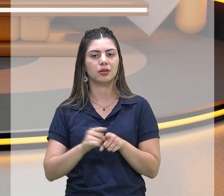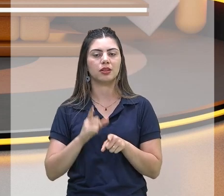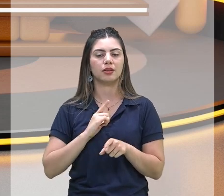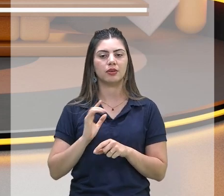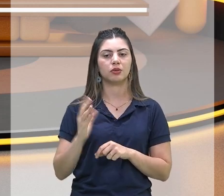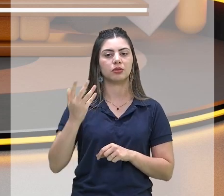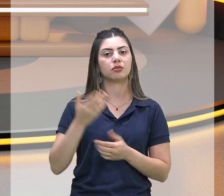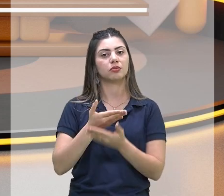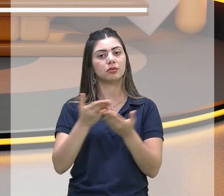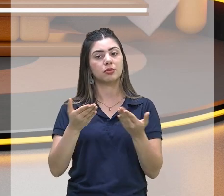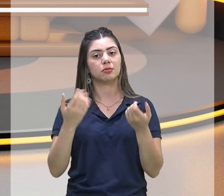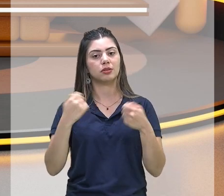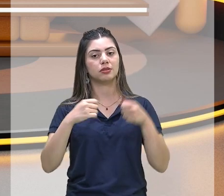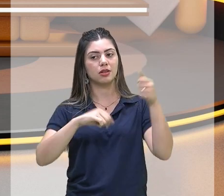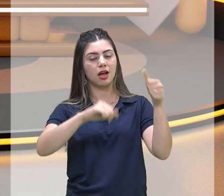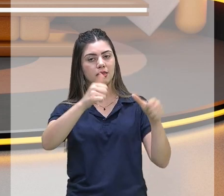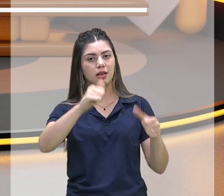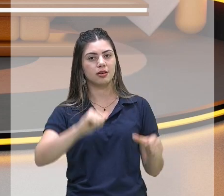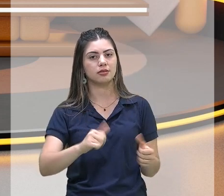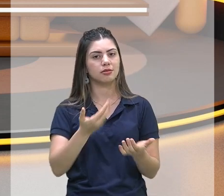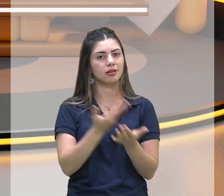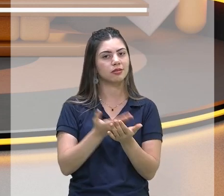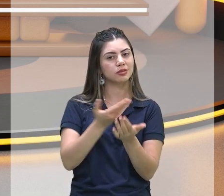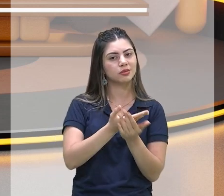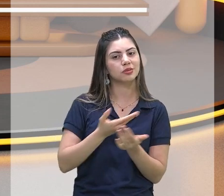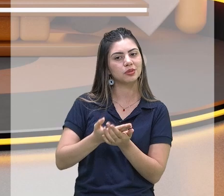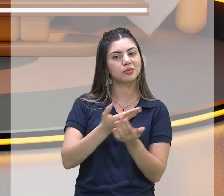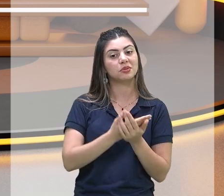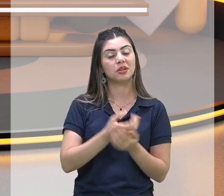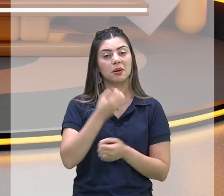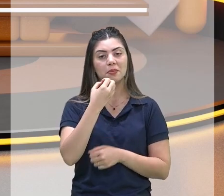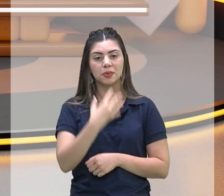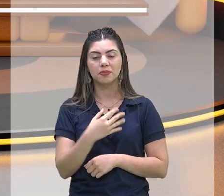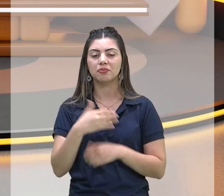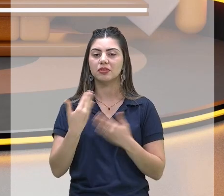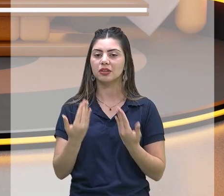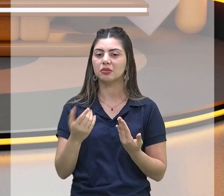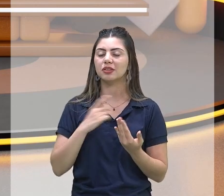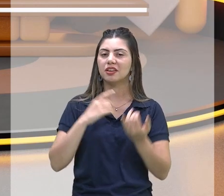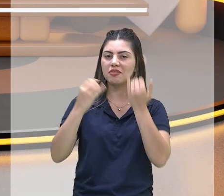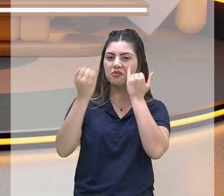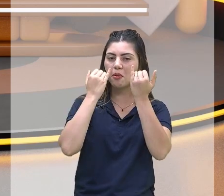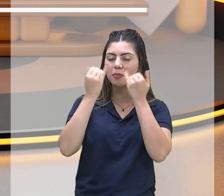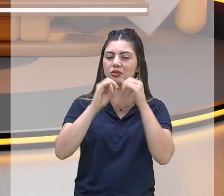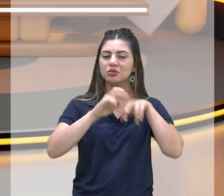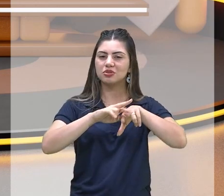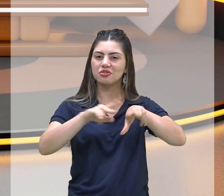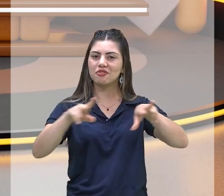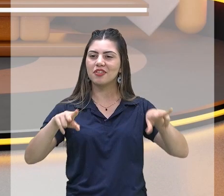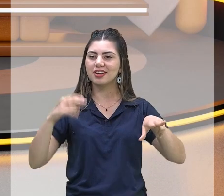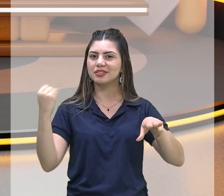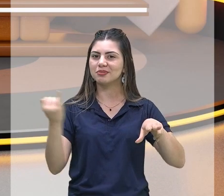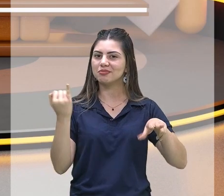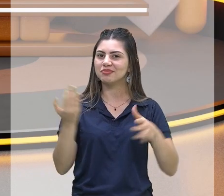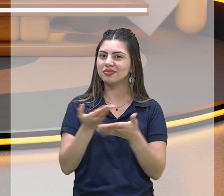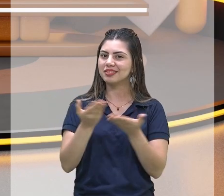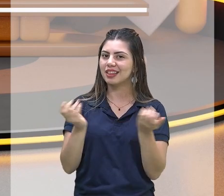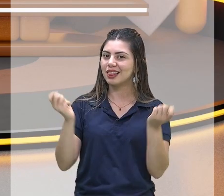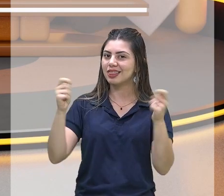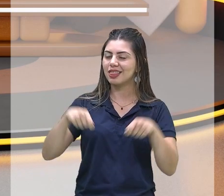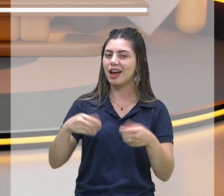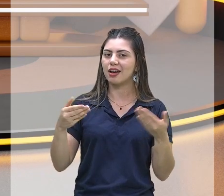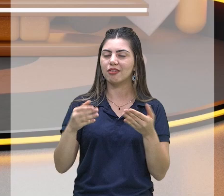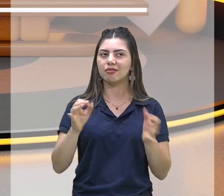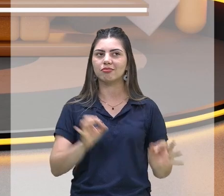vocês analisarem, observarem e estudarem também. Então, são várias informações importantes que vocês podem estar